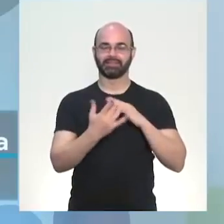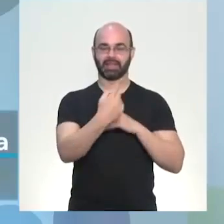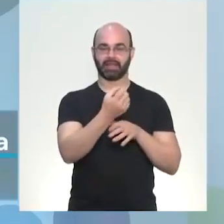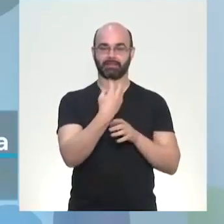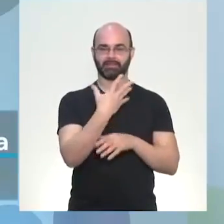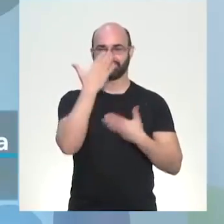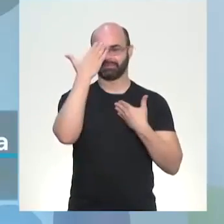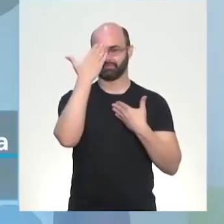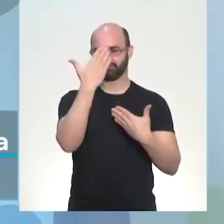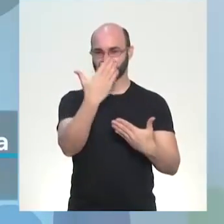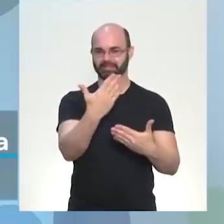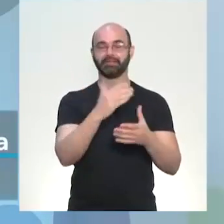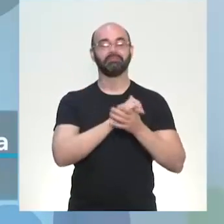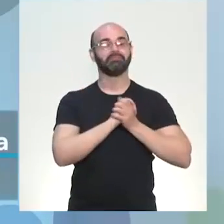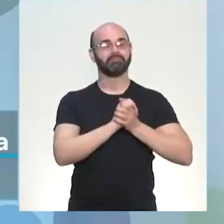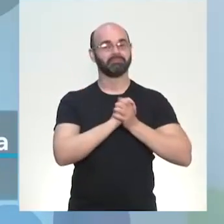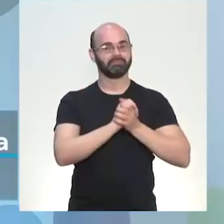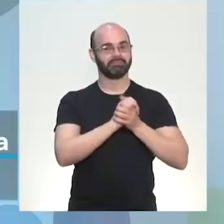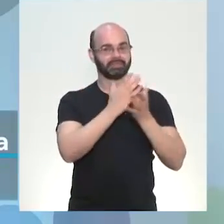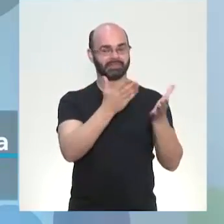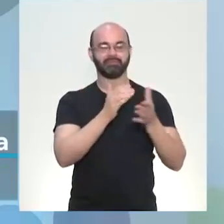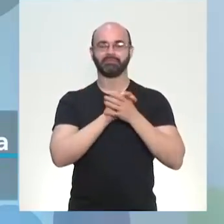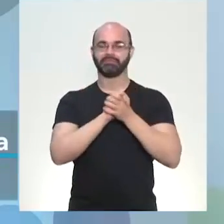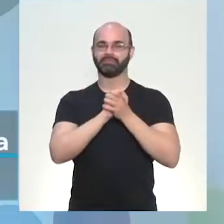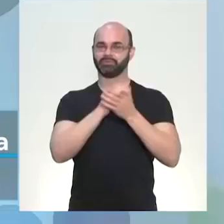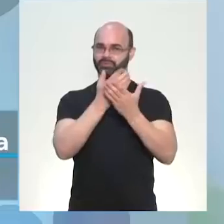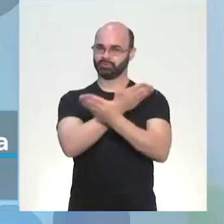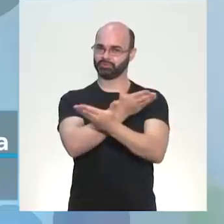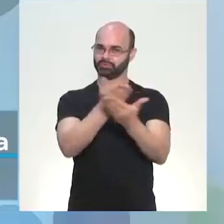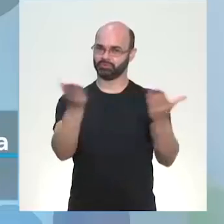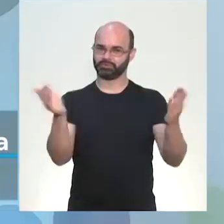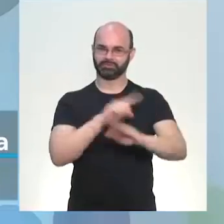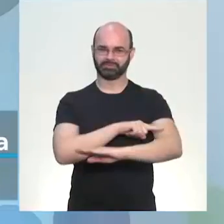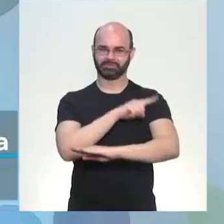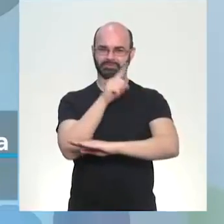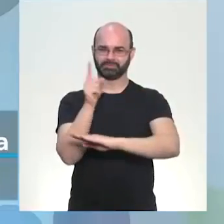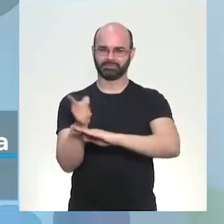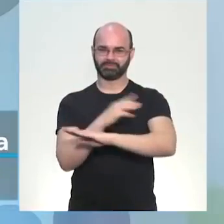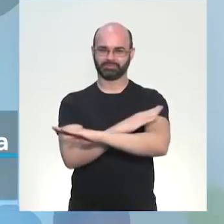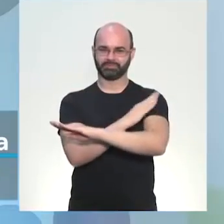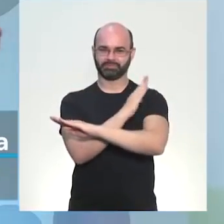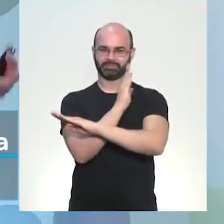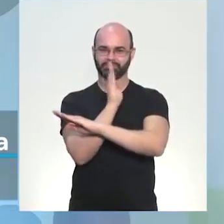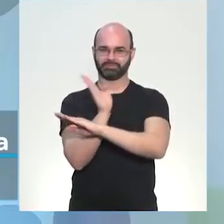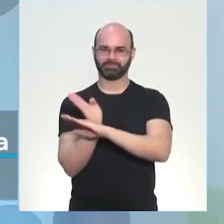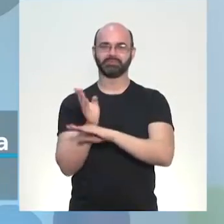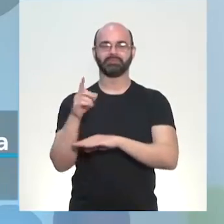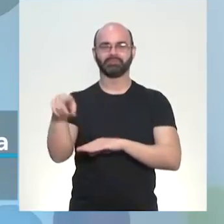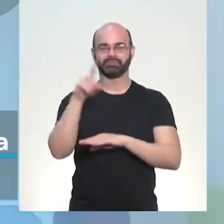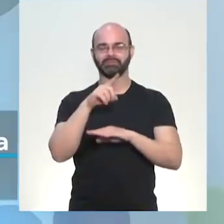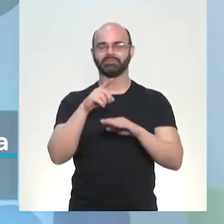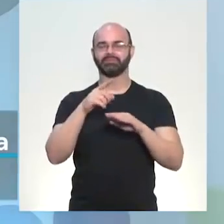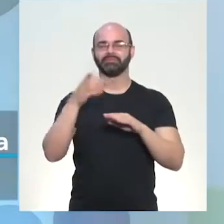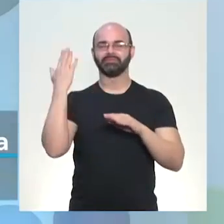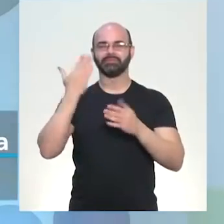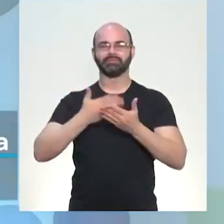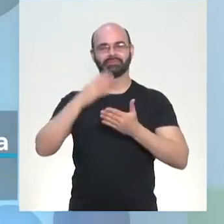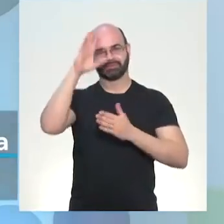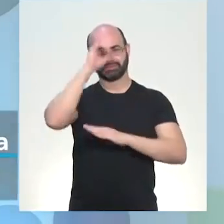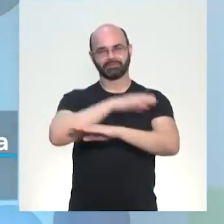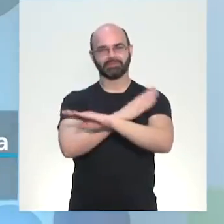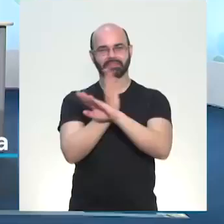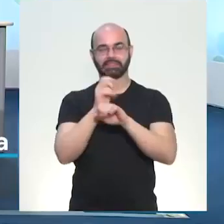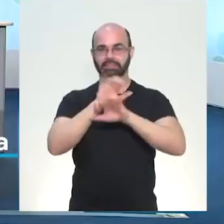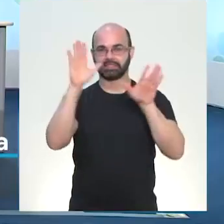mesmo. Parabéns aí. Parabéns a todos aí que construíram. Acredito que muitos tenham conseguido entender essa ideia aí do transferidor,